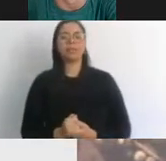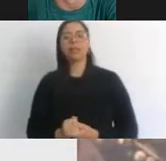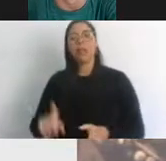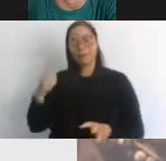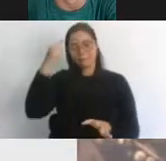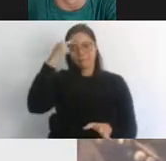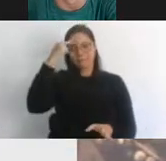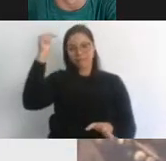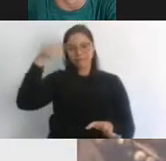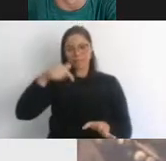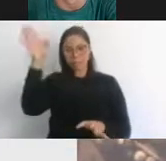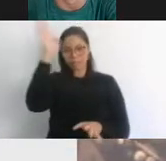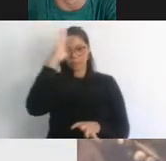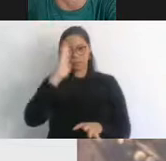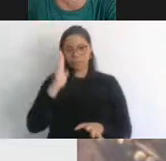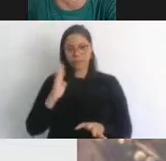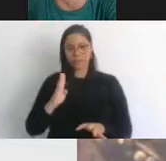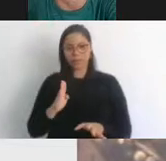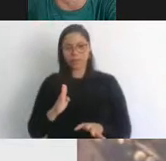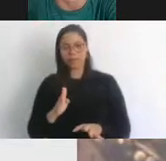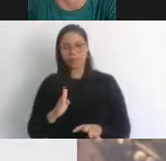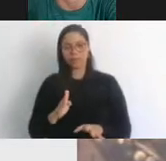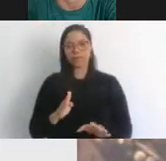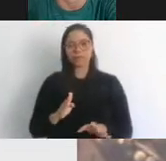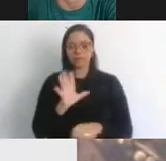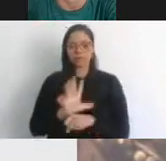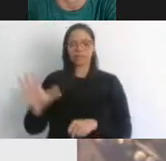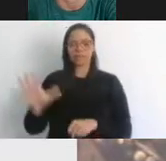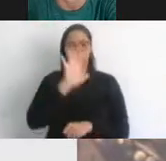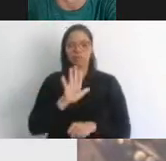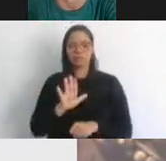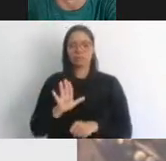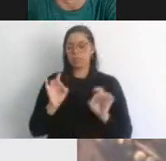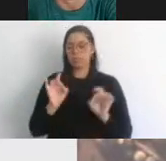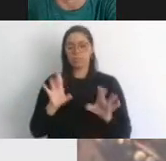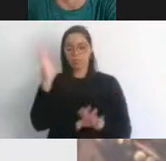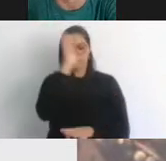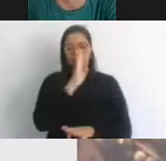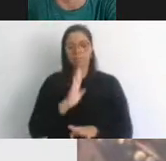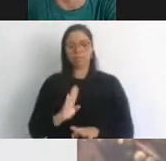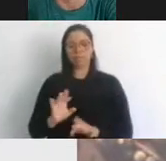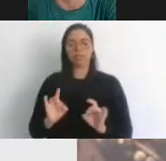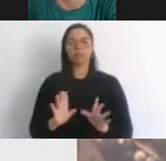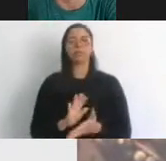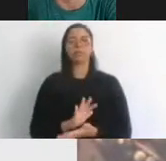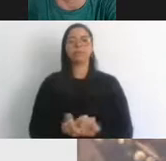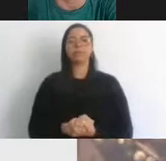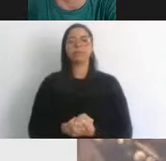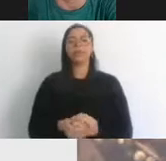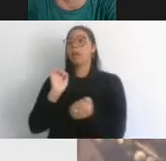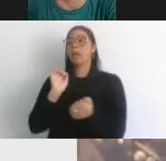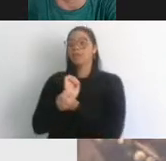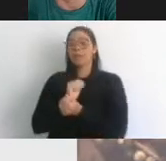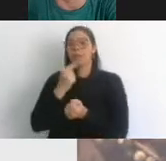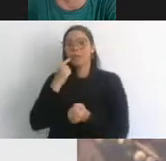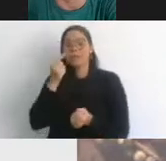mapa do Brasil não estou falando mapa do Brasil com os estados atuais imagem mapa do Brasil sem os estados atuais e eu espero que vocês